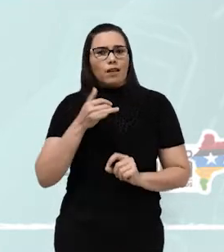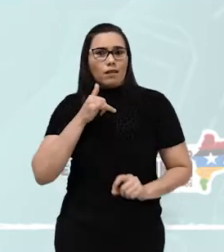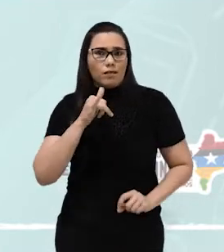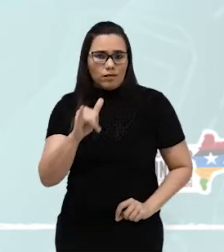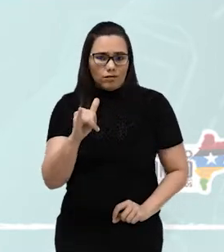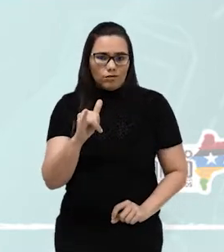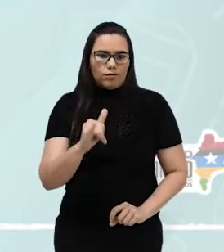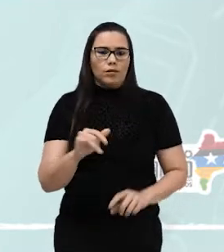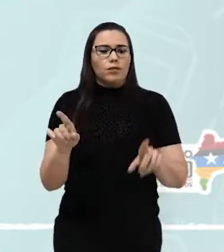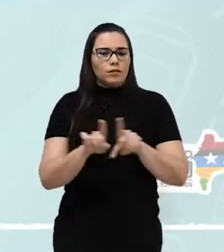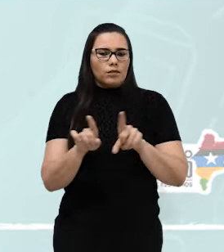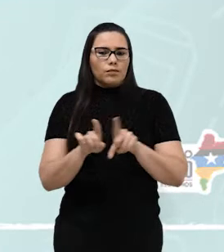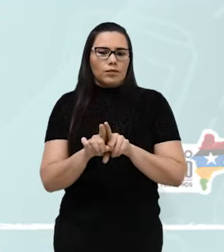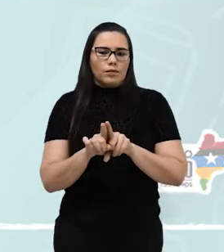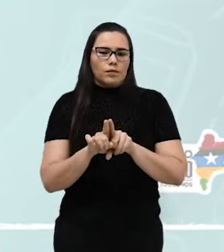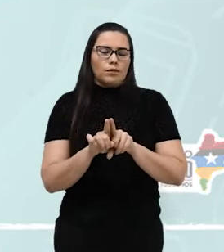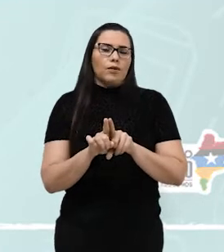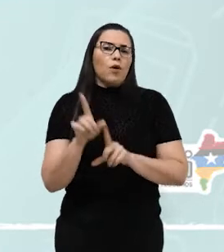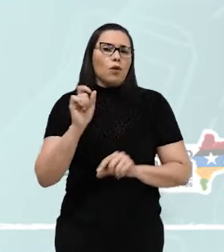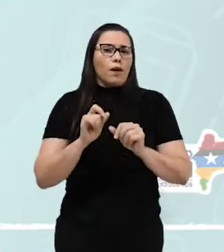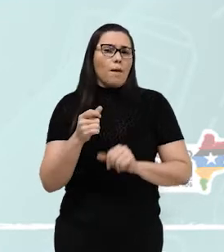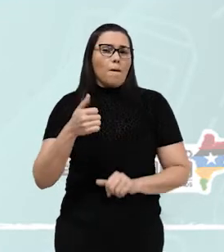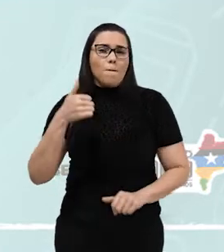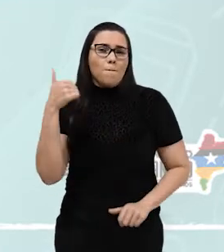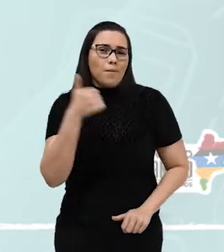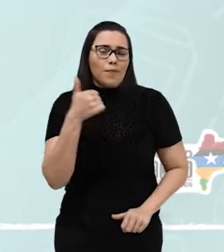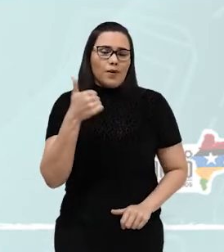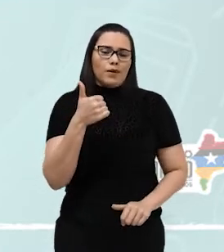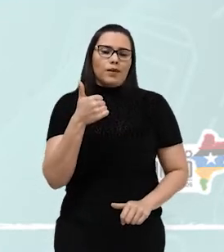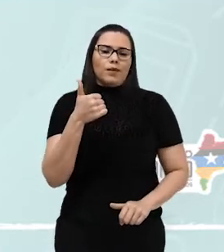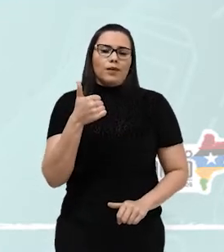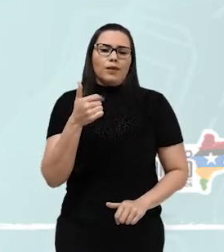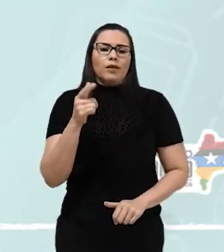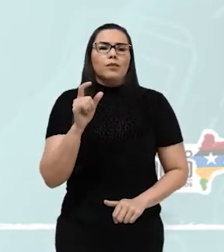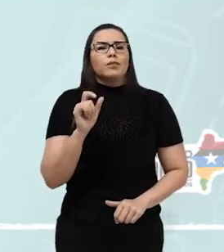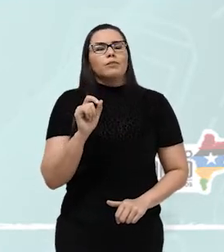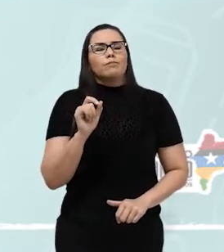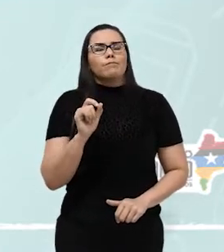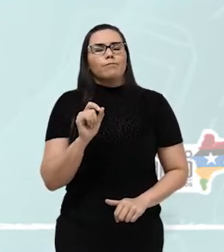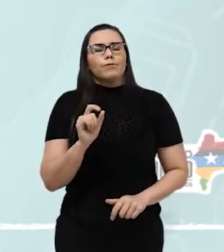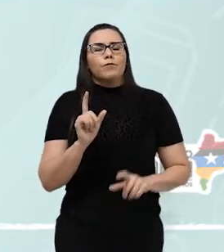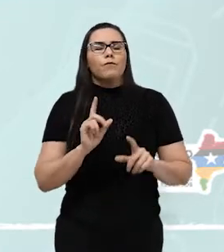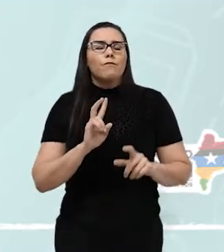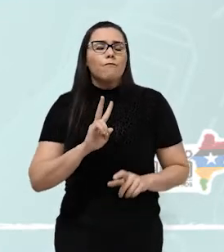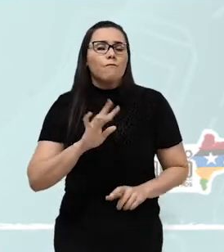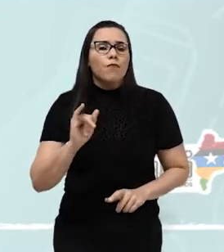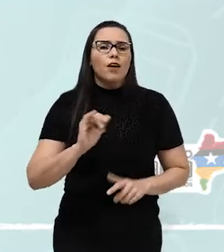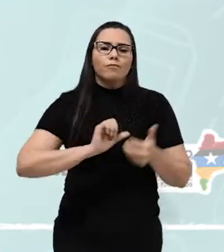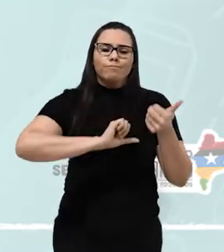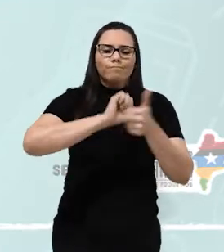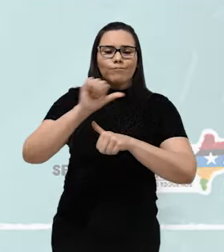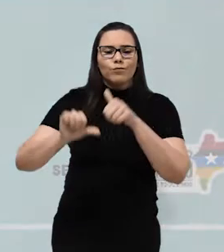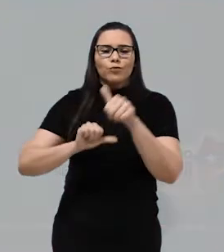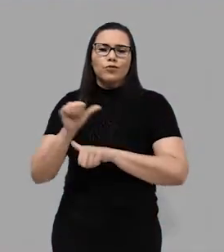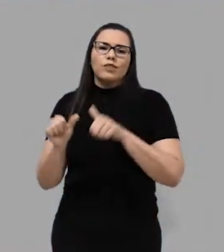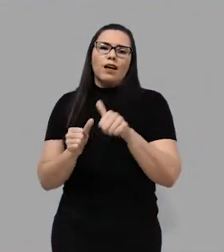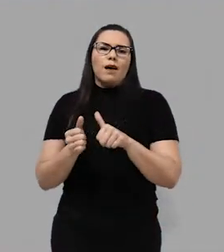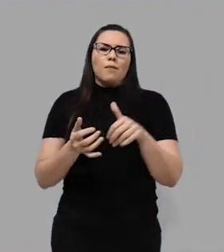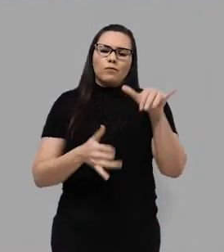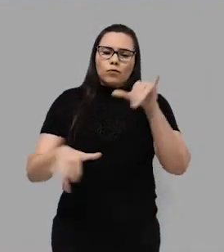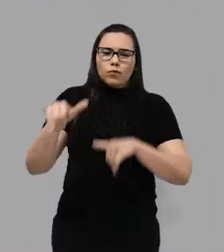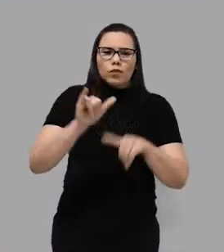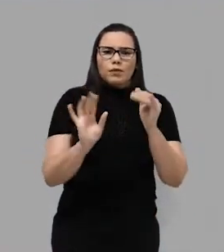também o glicídio ele é matéria-prima para a síntese dos diversos tipos de substâncias na planta. Ou seja,